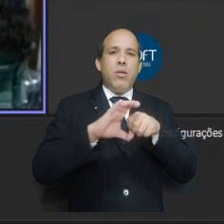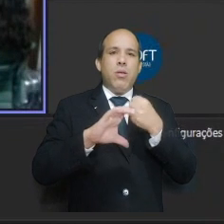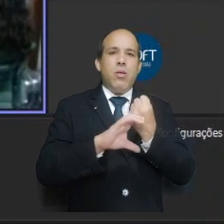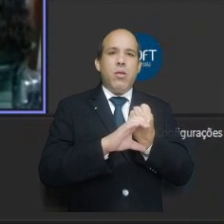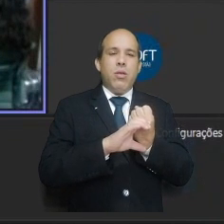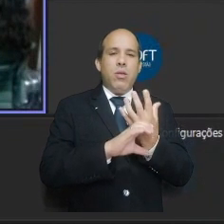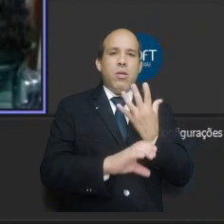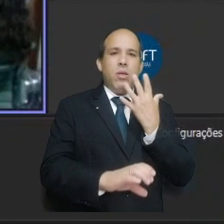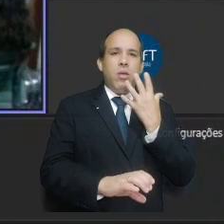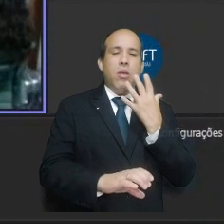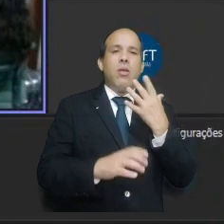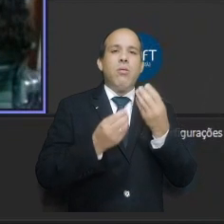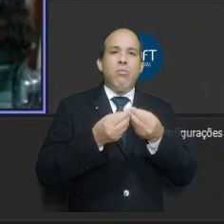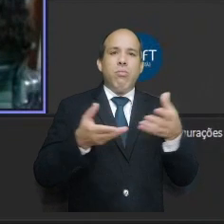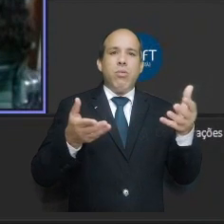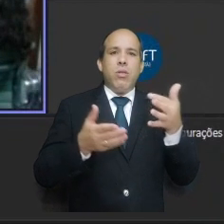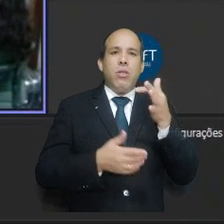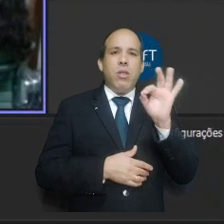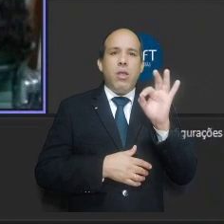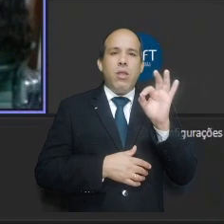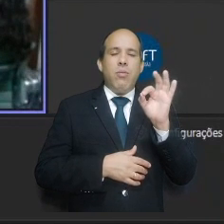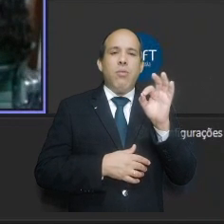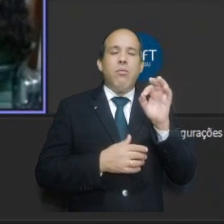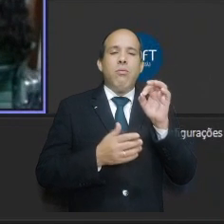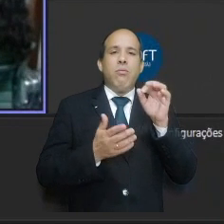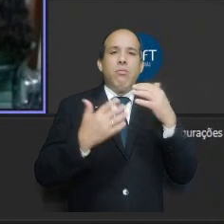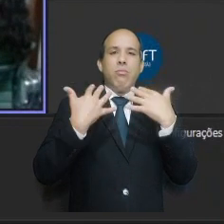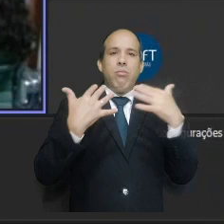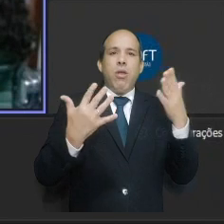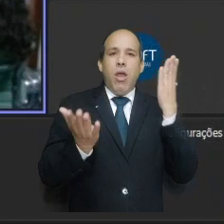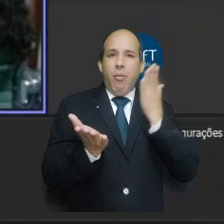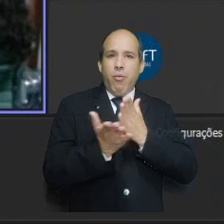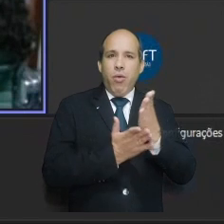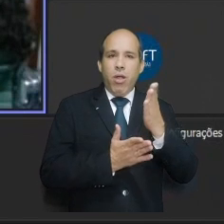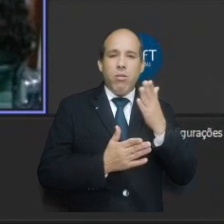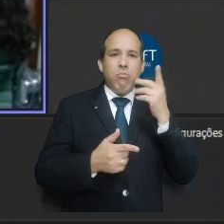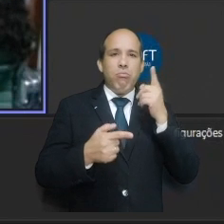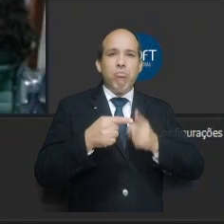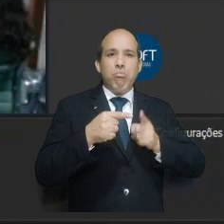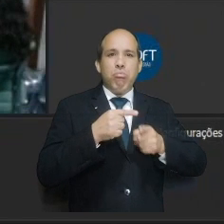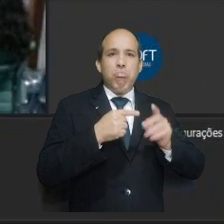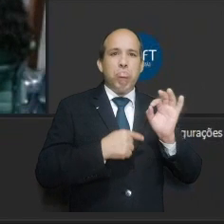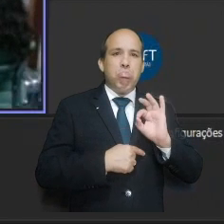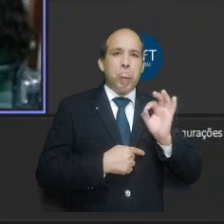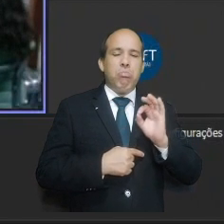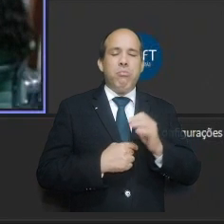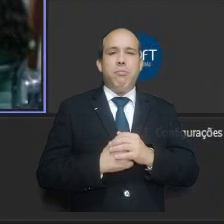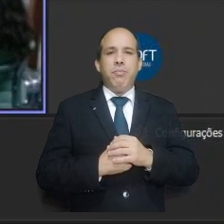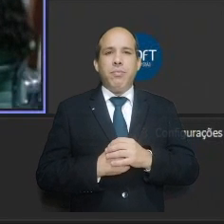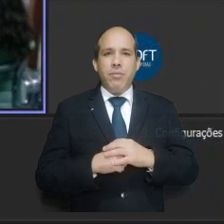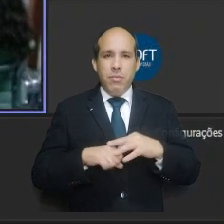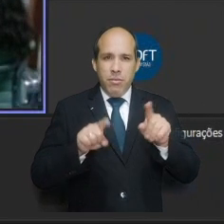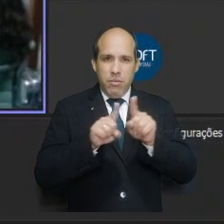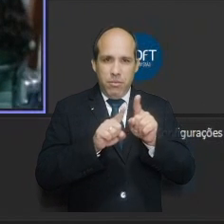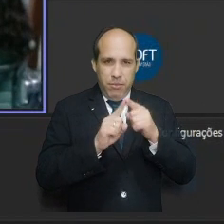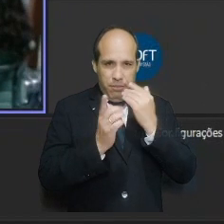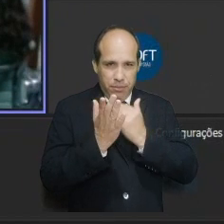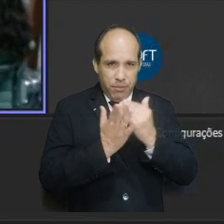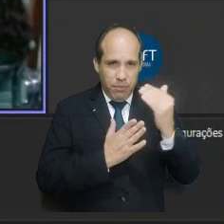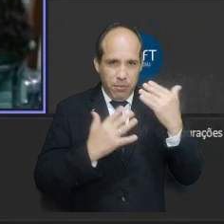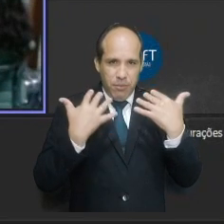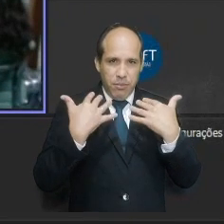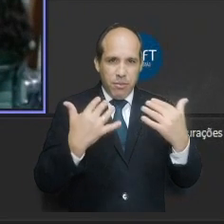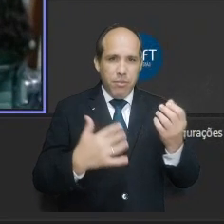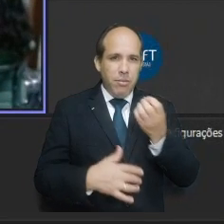Foi distribuída a ata da 10ª sessão ordinária, não houve impugnação, declaro aprovada. Vamos iniciar a sessão.